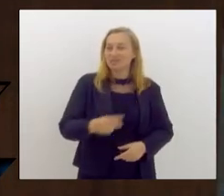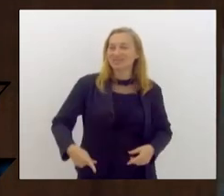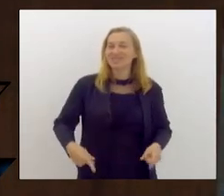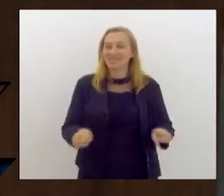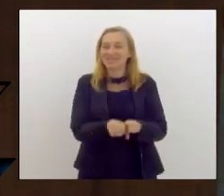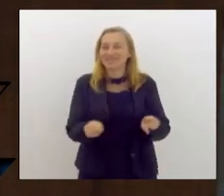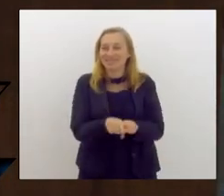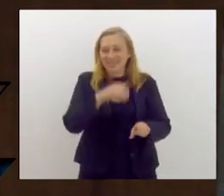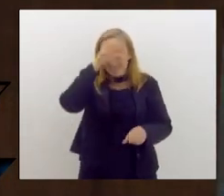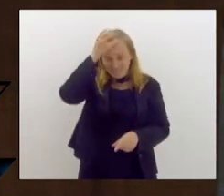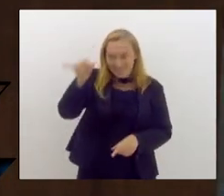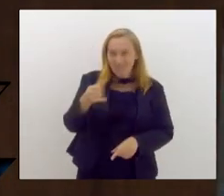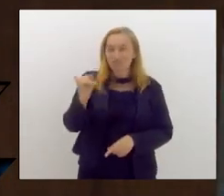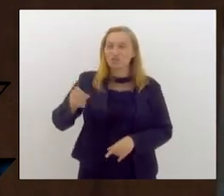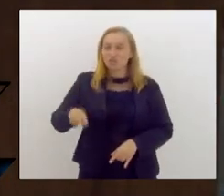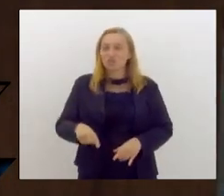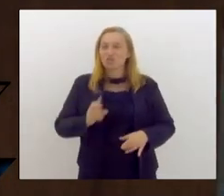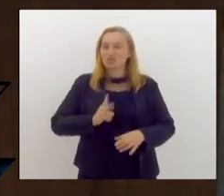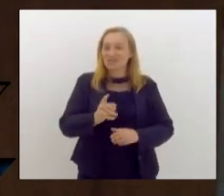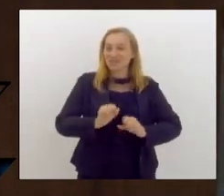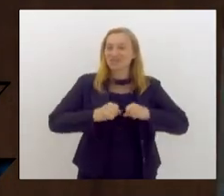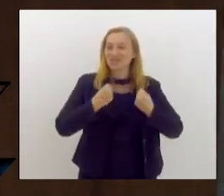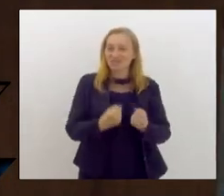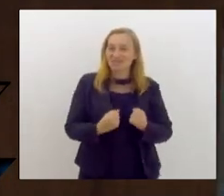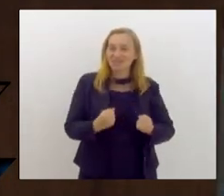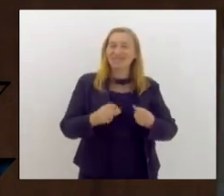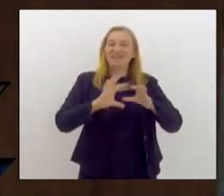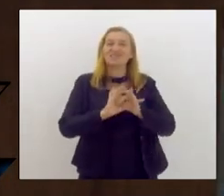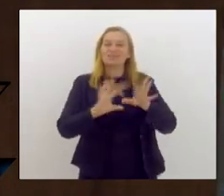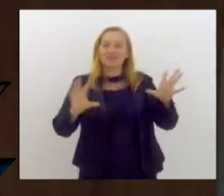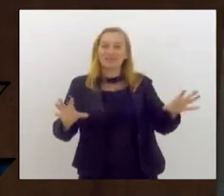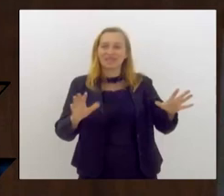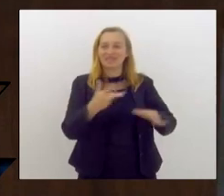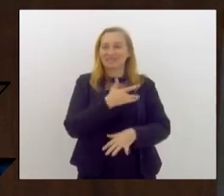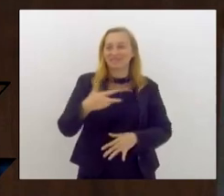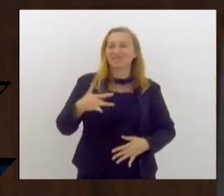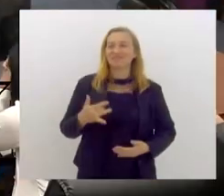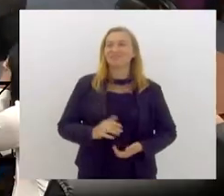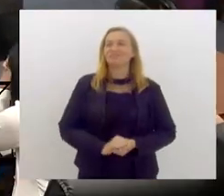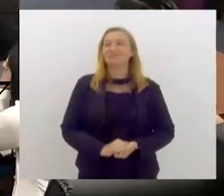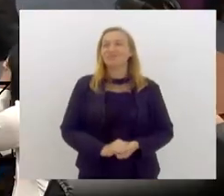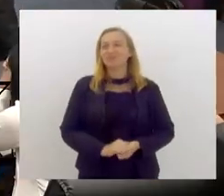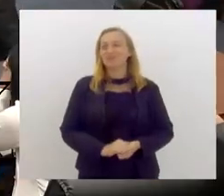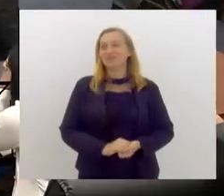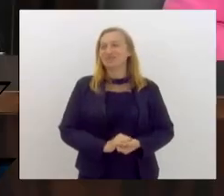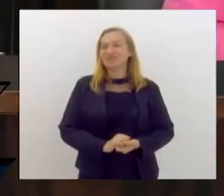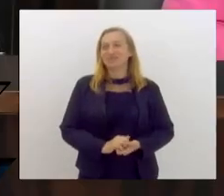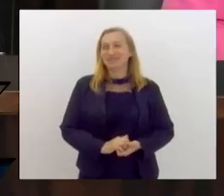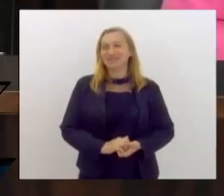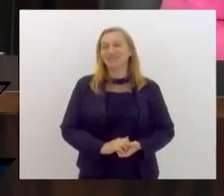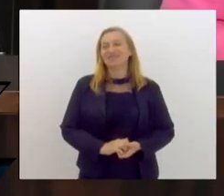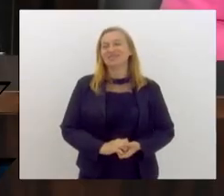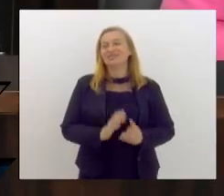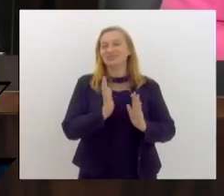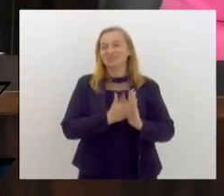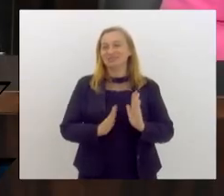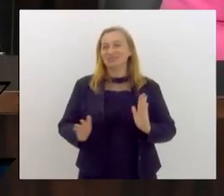querida tia Ju, sempre defendendo a liberdade e a saúde. Pela ordem, deputado. Obrigado aí pela